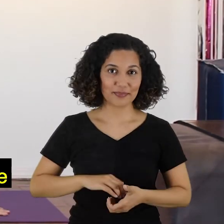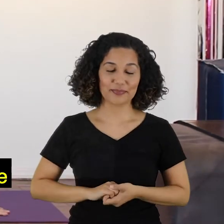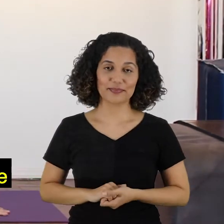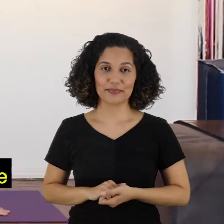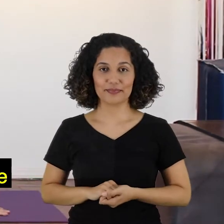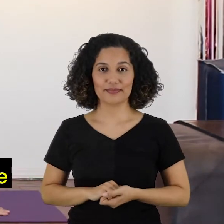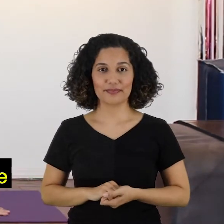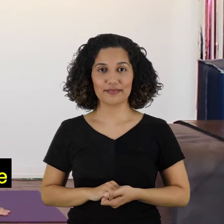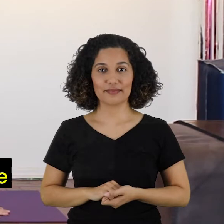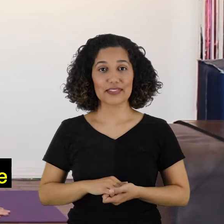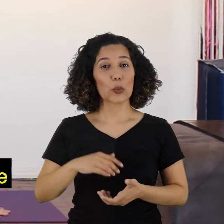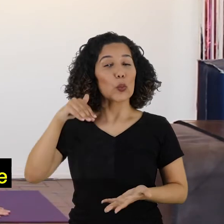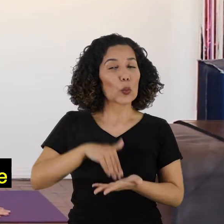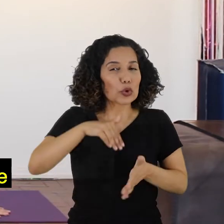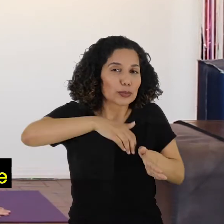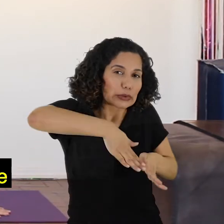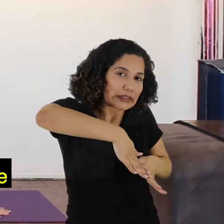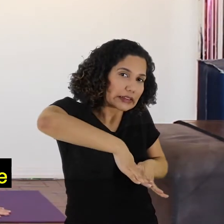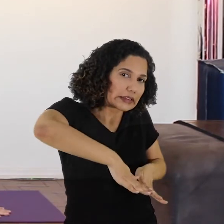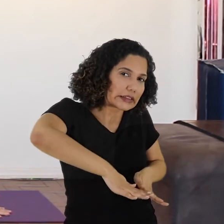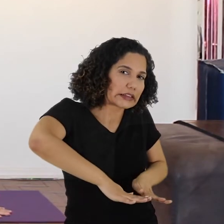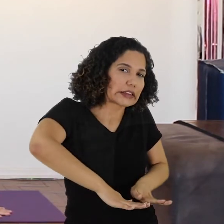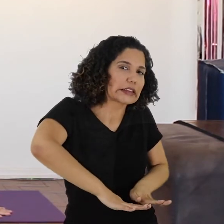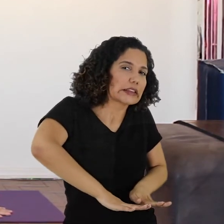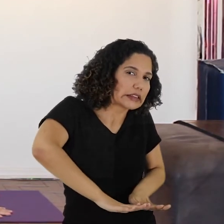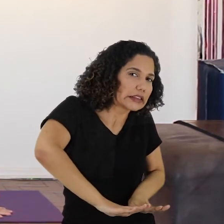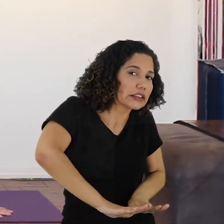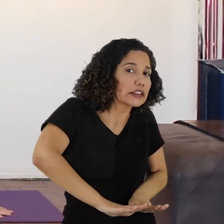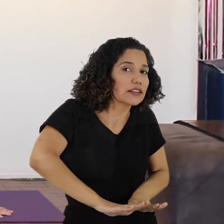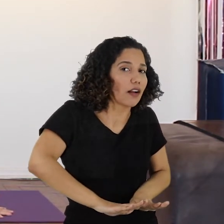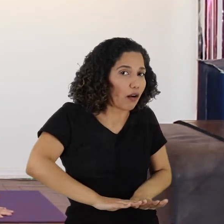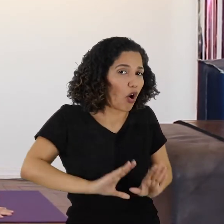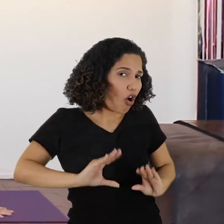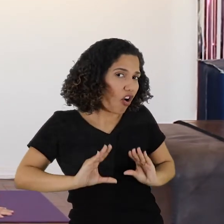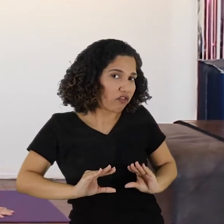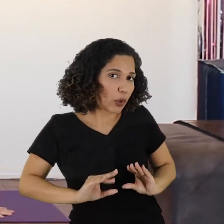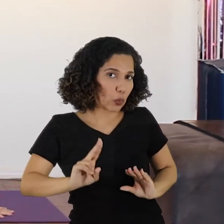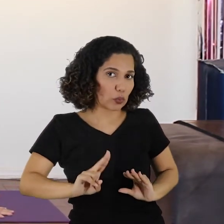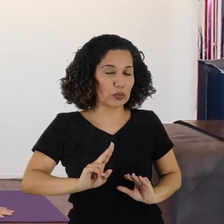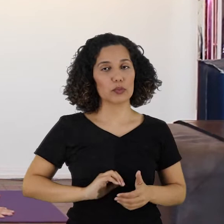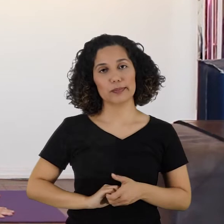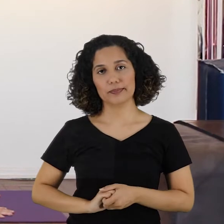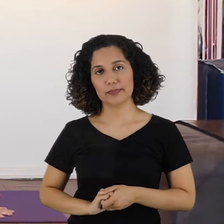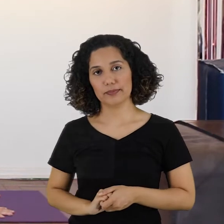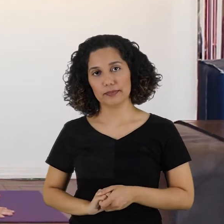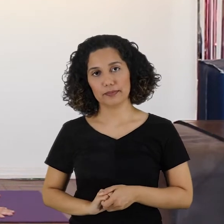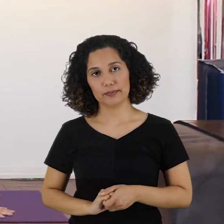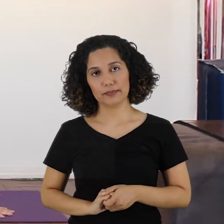que o calcanhar desce na sequência. Vai até onde é confortável para você.